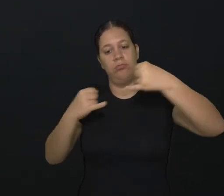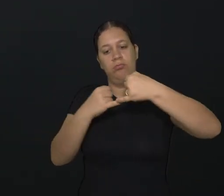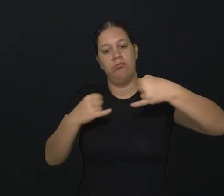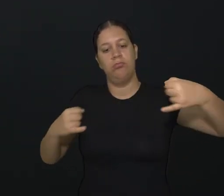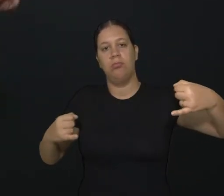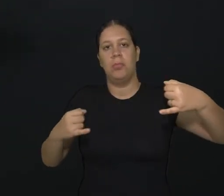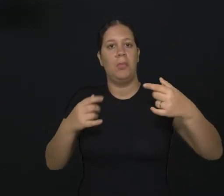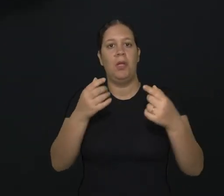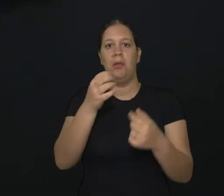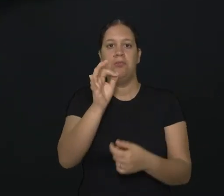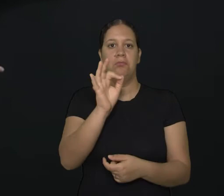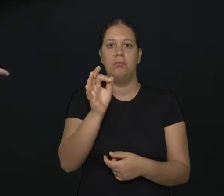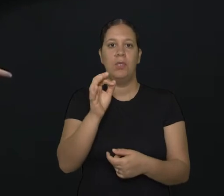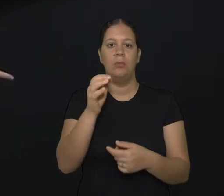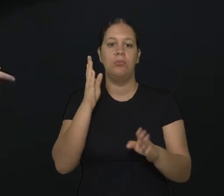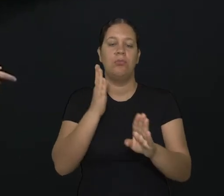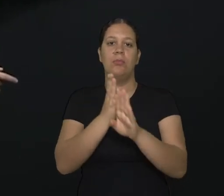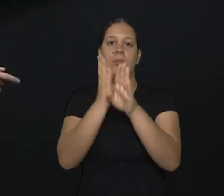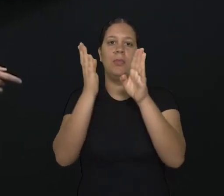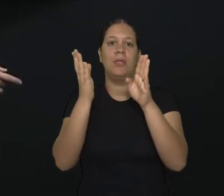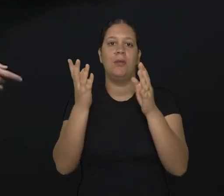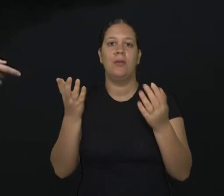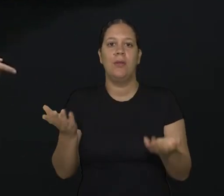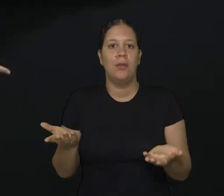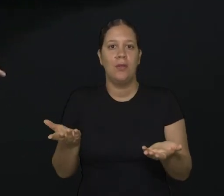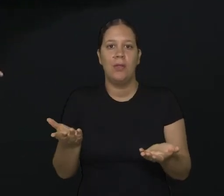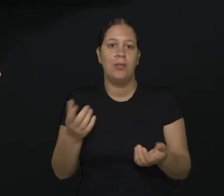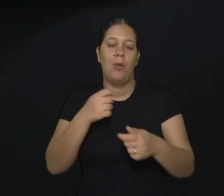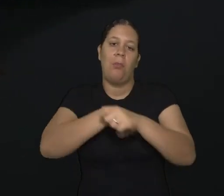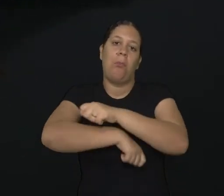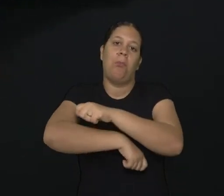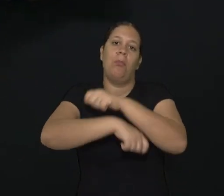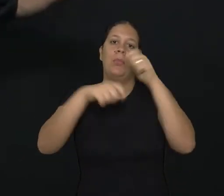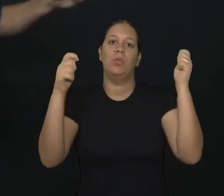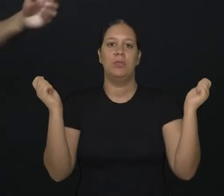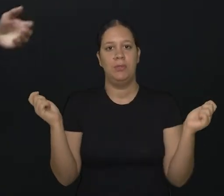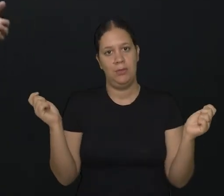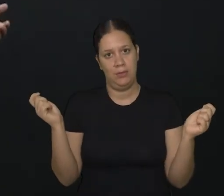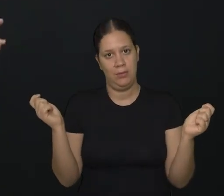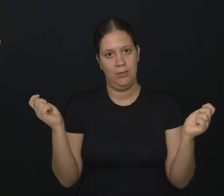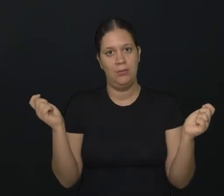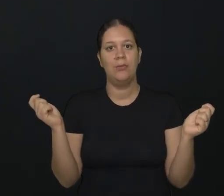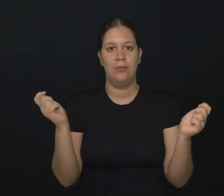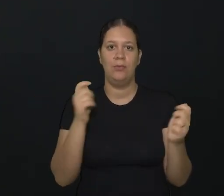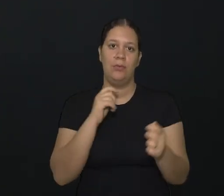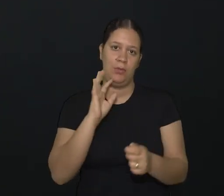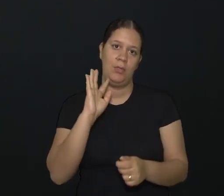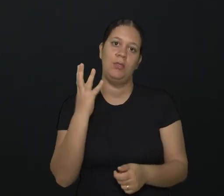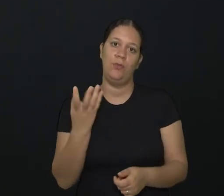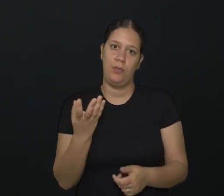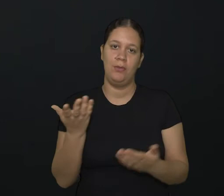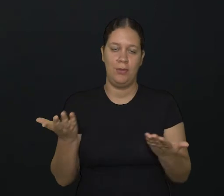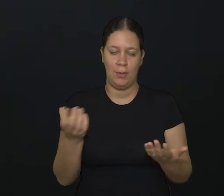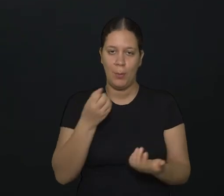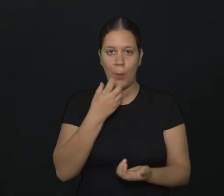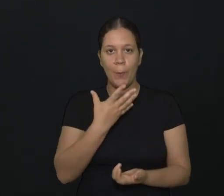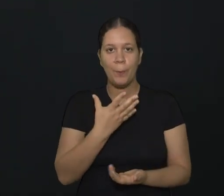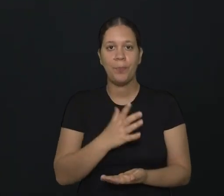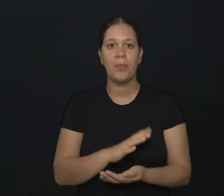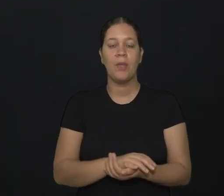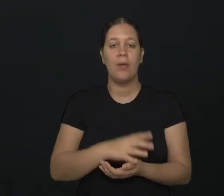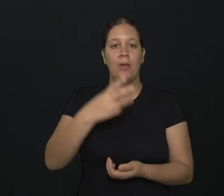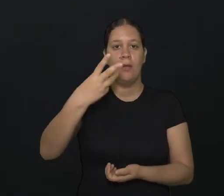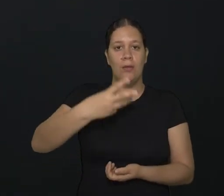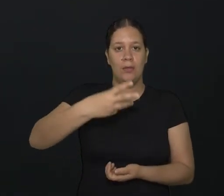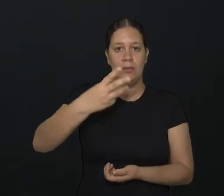solução. Não tendo solução, ela é chamada de sistema impossível. Impossível de ser resolvido, tá bom? No